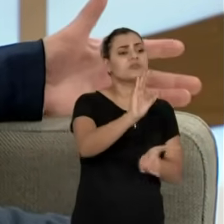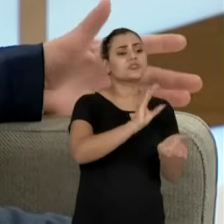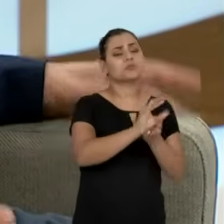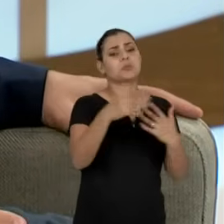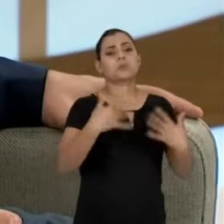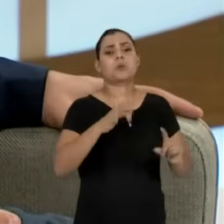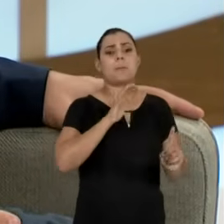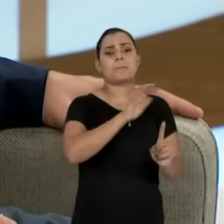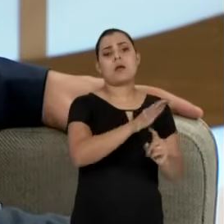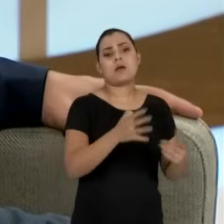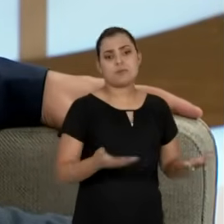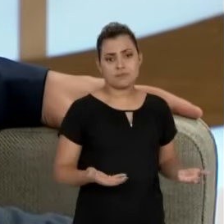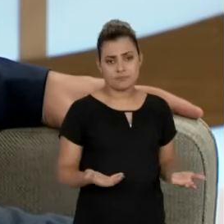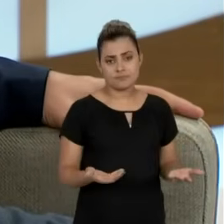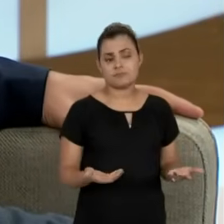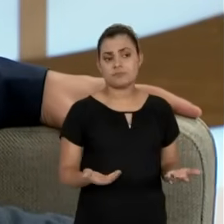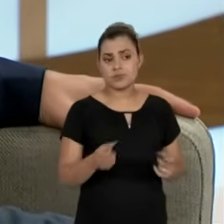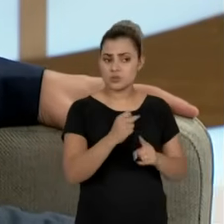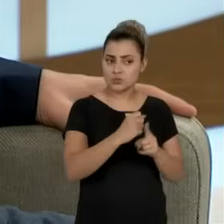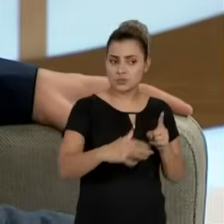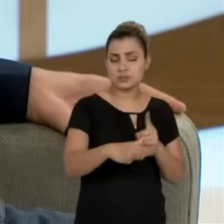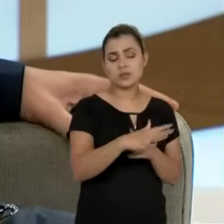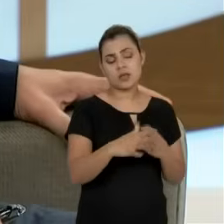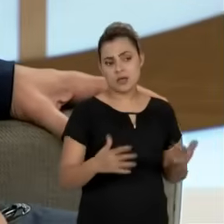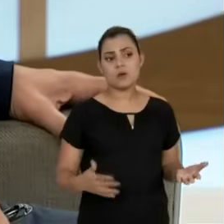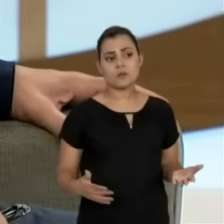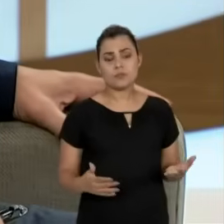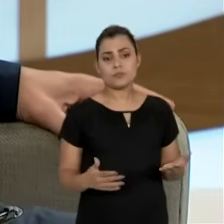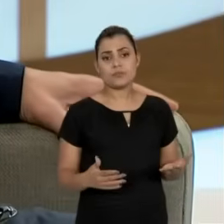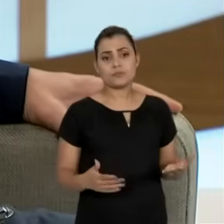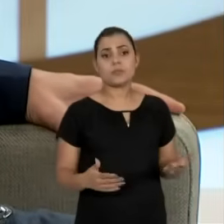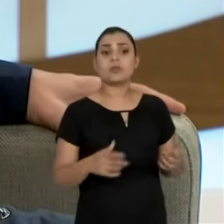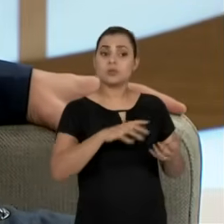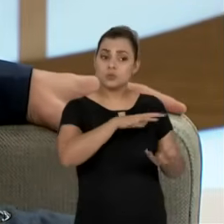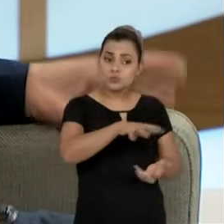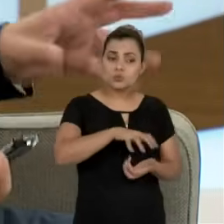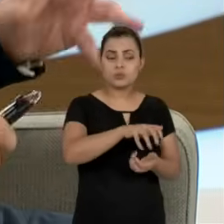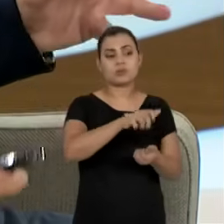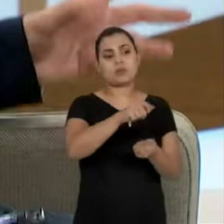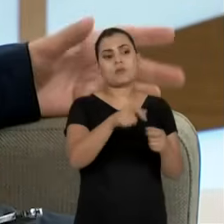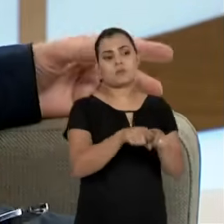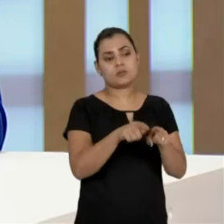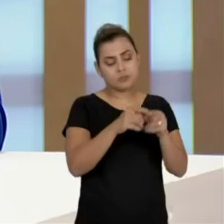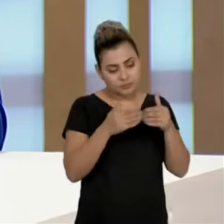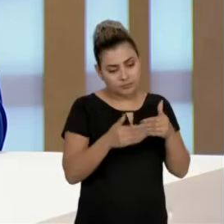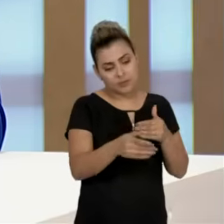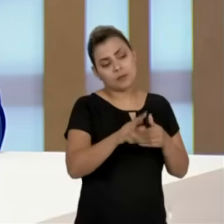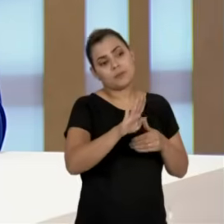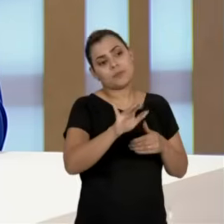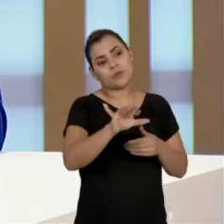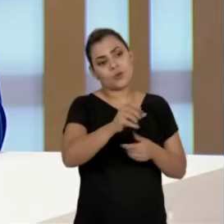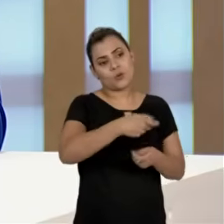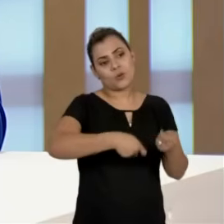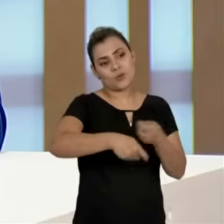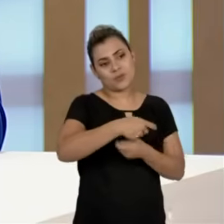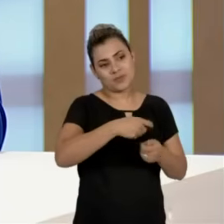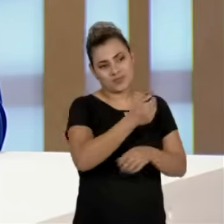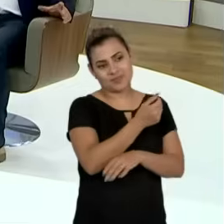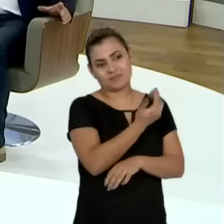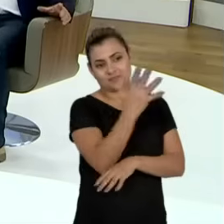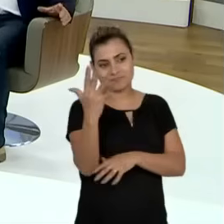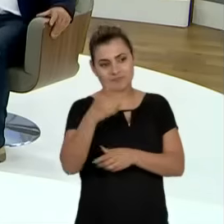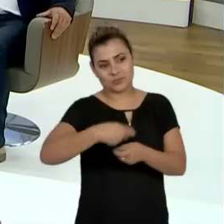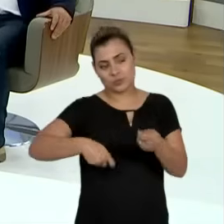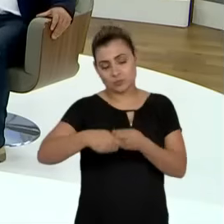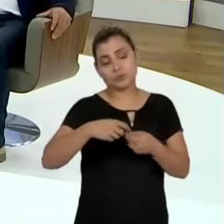impacto, que a gente diz, né, o de impacto social e sustentáveis, né, a partir da bioeconomia. Eu acho isso um